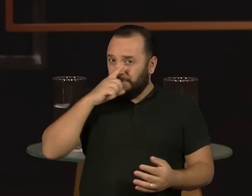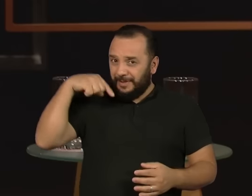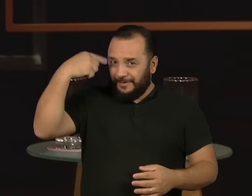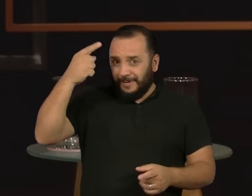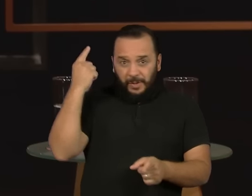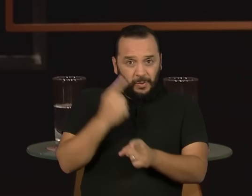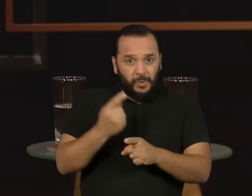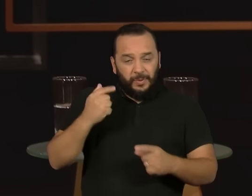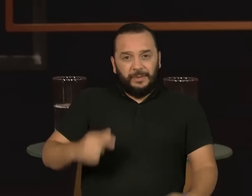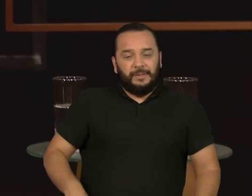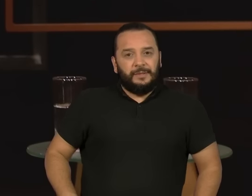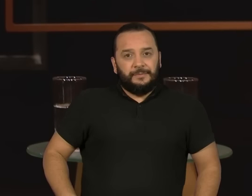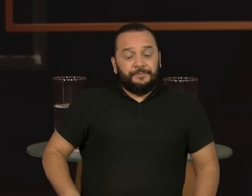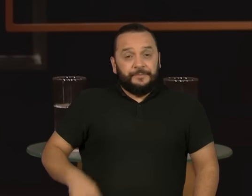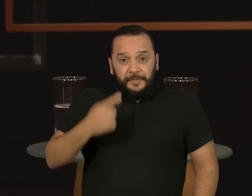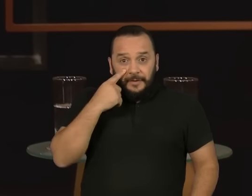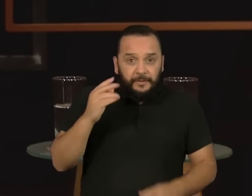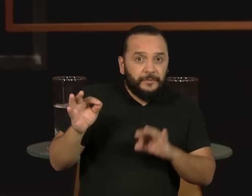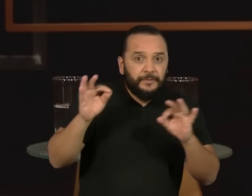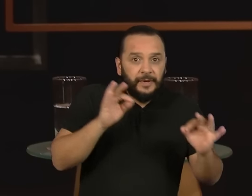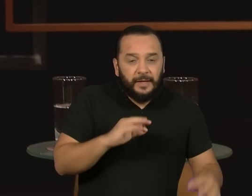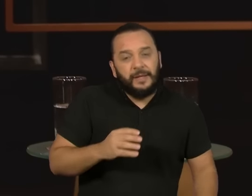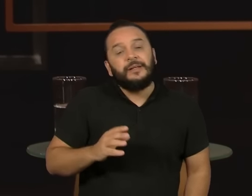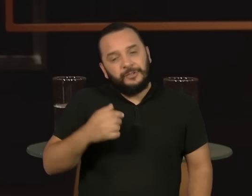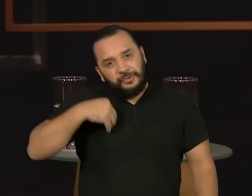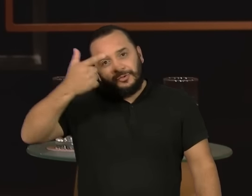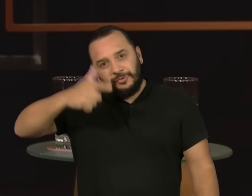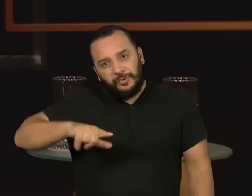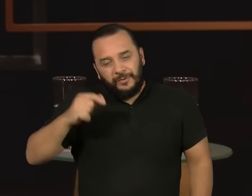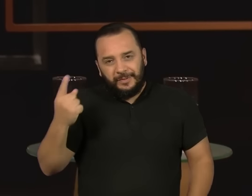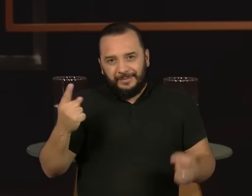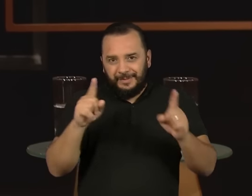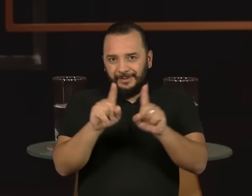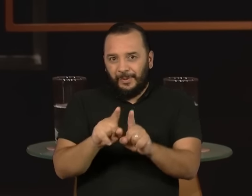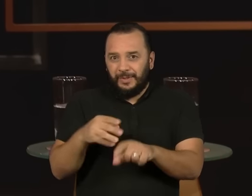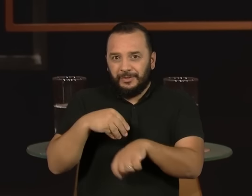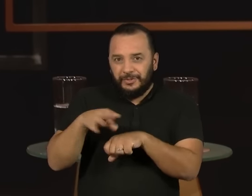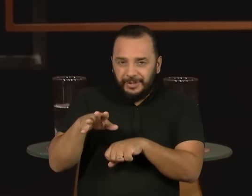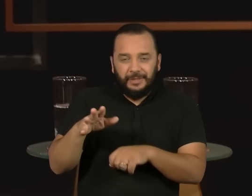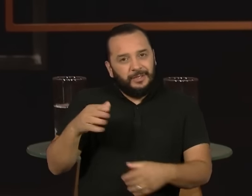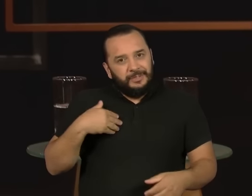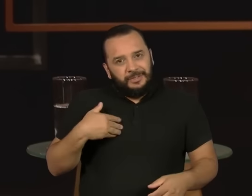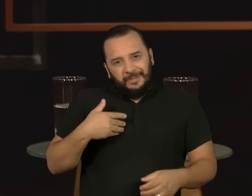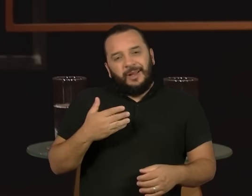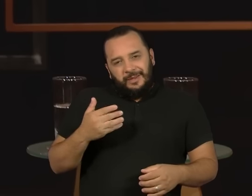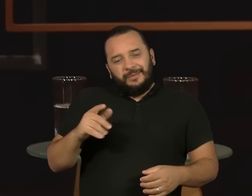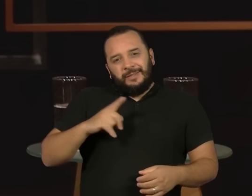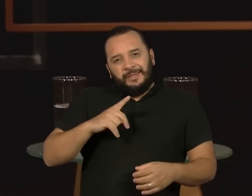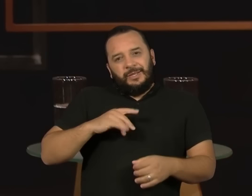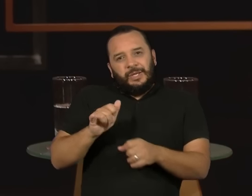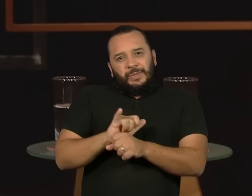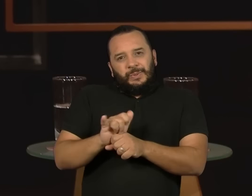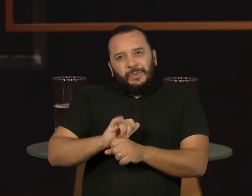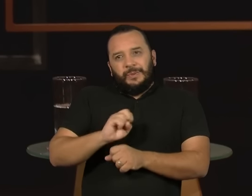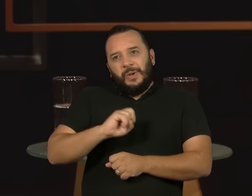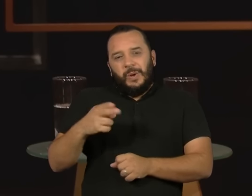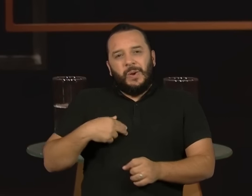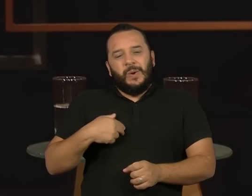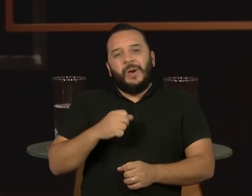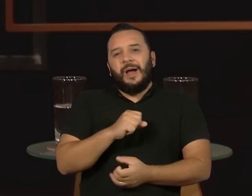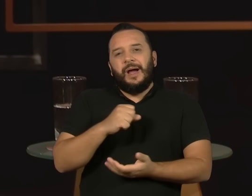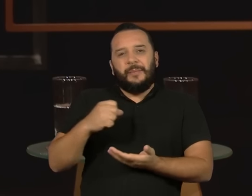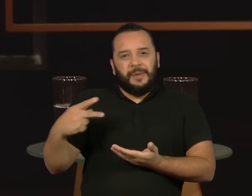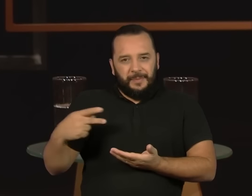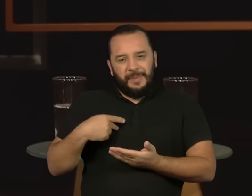domingo. Lembrando que para assistir o nosso programa novamente ou recomendar para alguém, é só entrar no nosso canal no YouTube ou no aplicativo